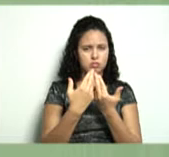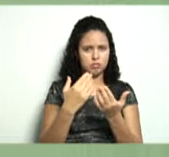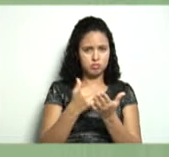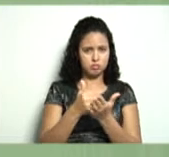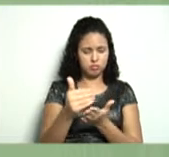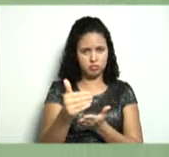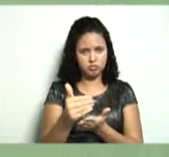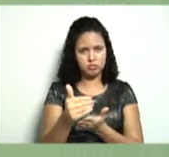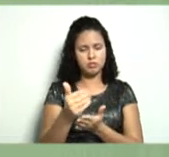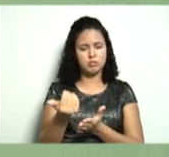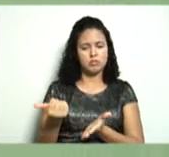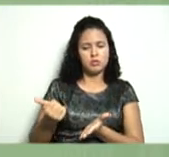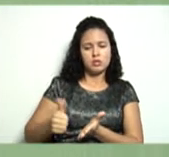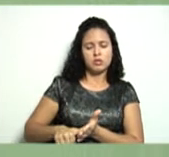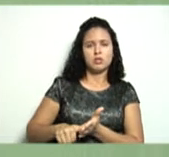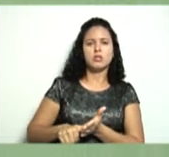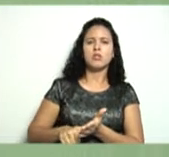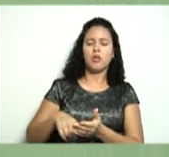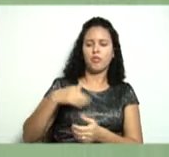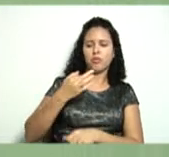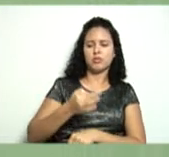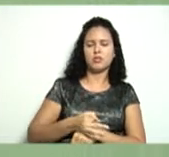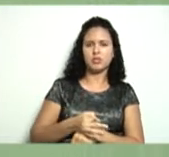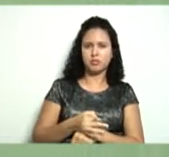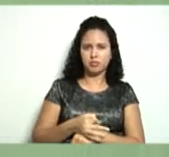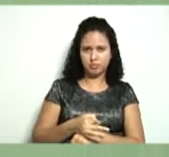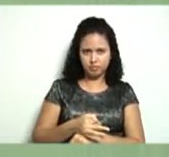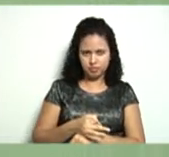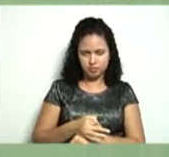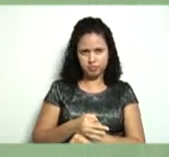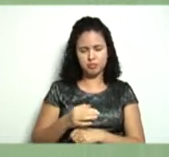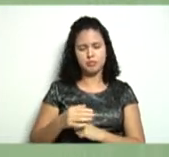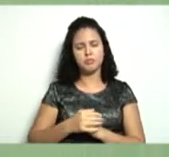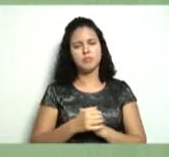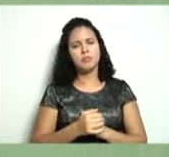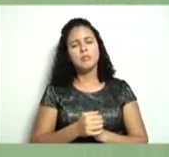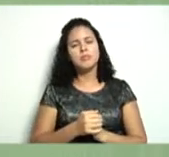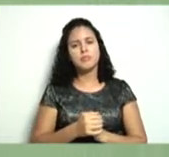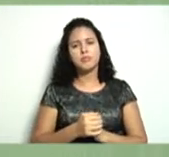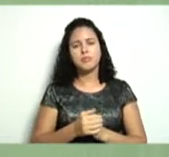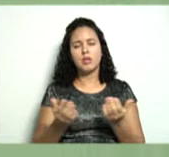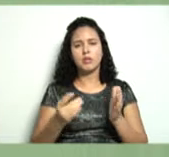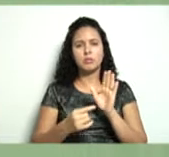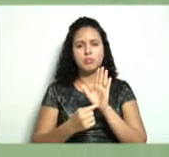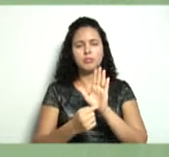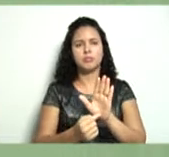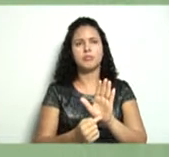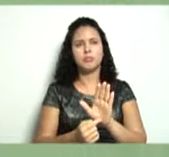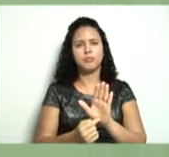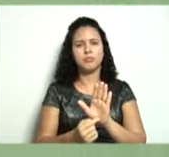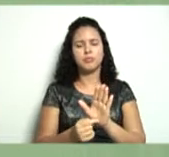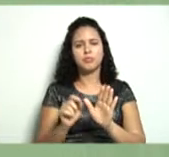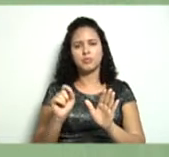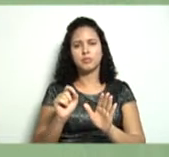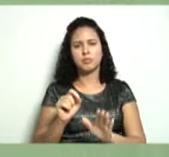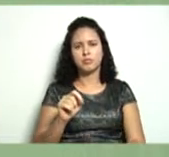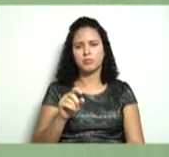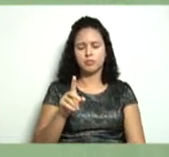o cooperado não se fizer presente. Aqui nós trazemos agora um caso de